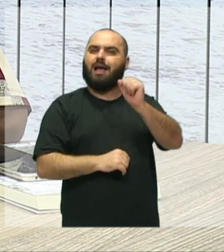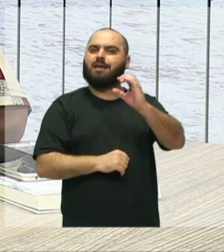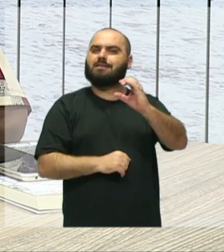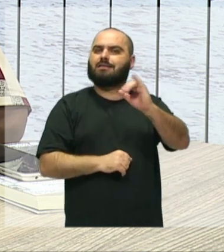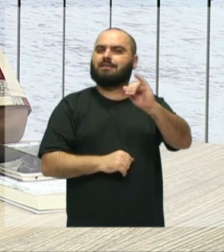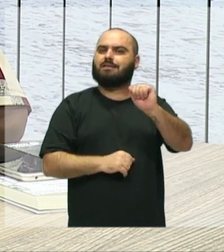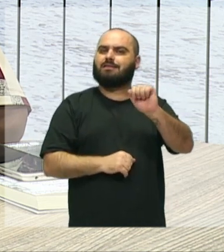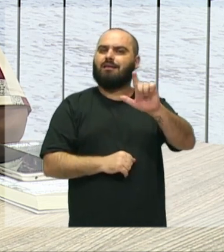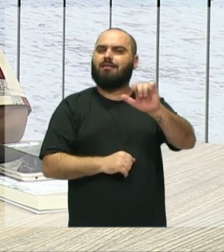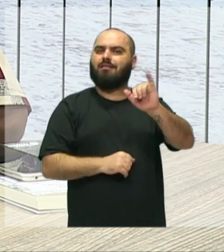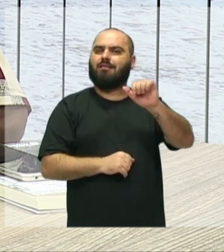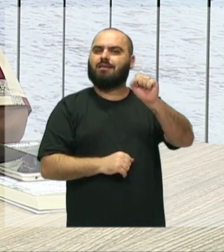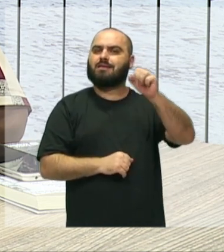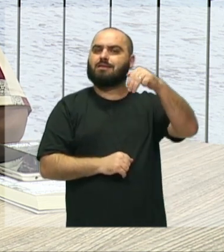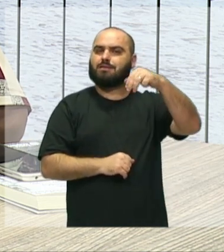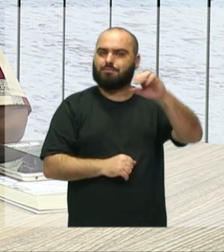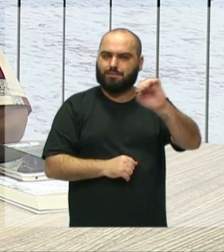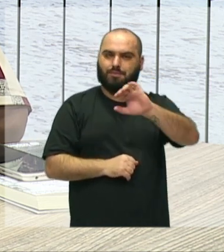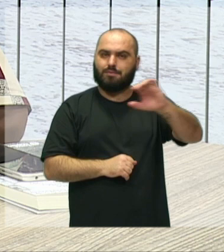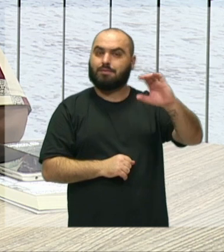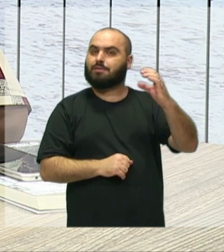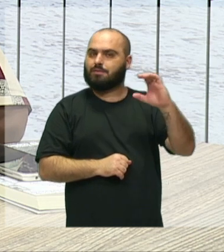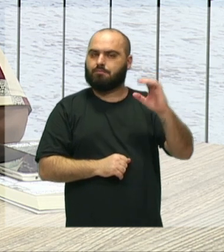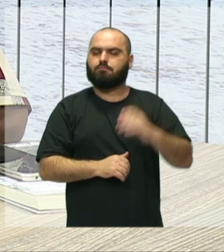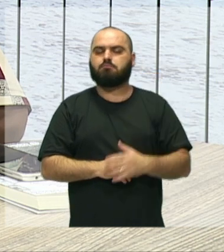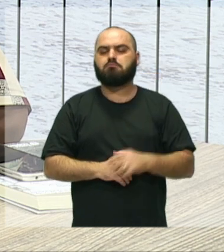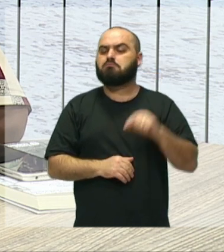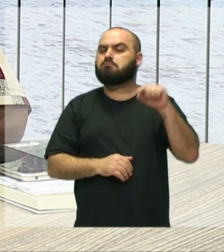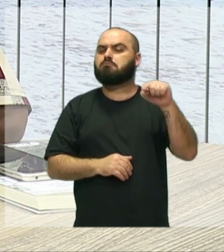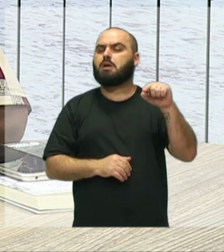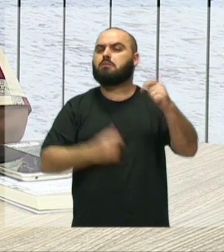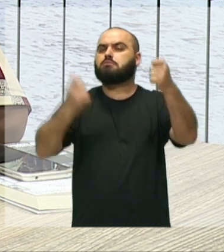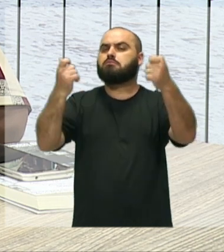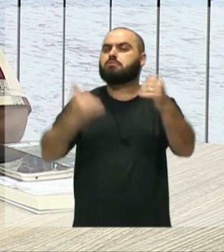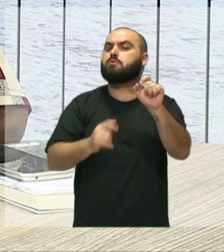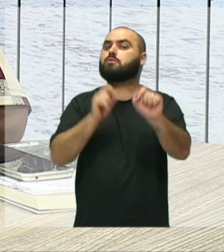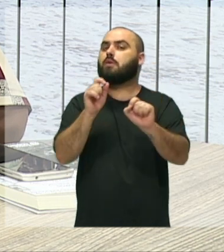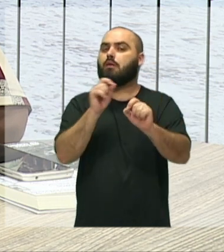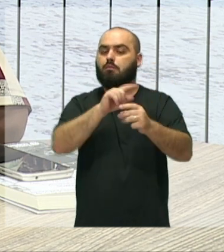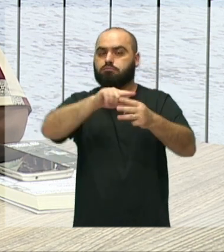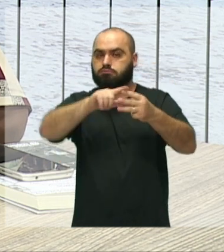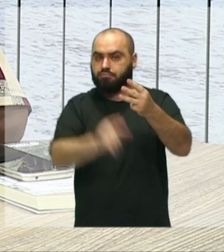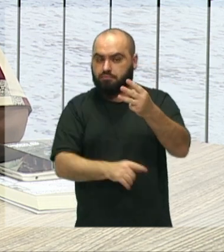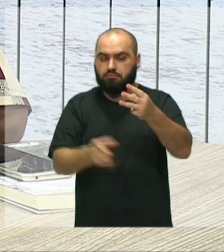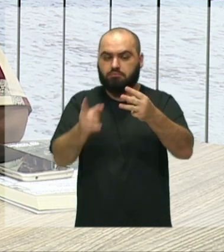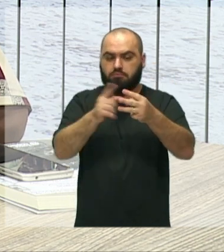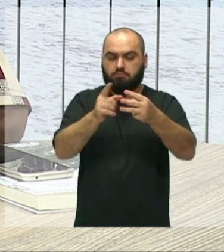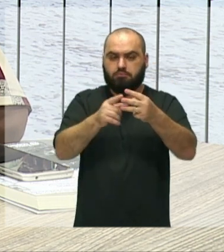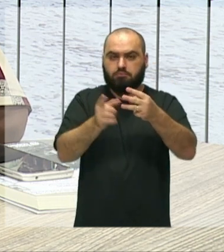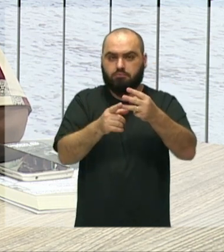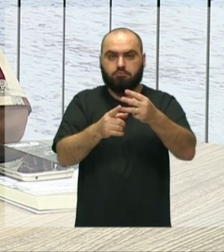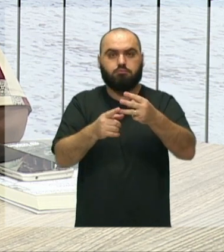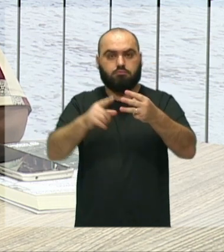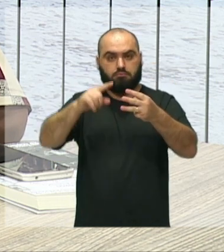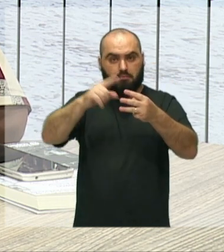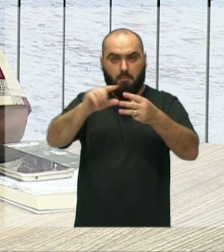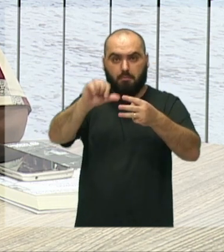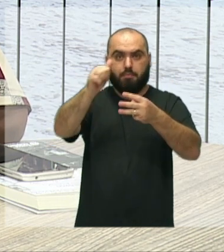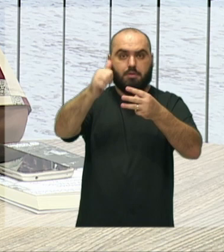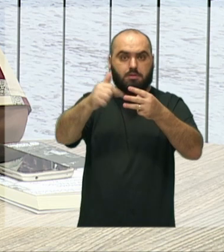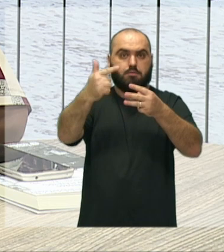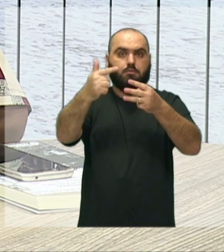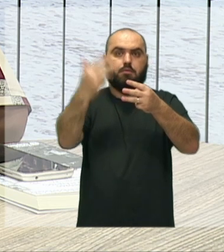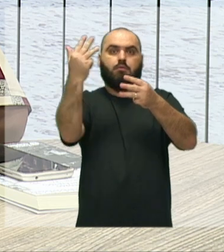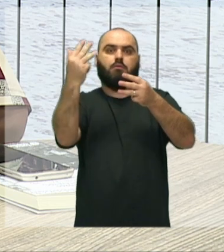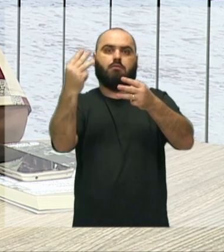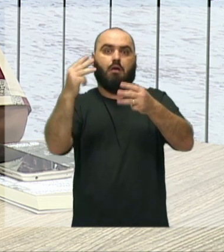científico. E eles argumentavam o seguinte, que essas raças, umas eram superiores à outra. E a